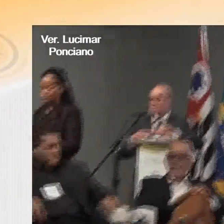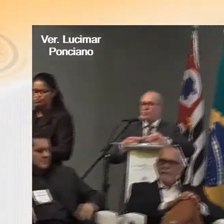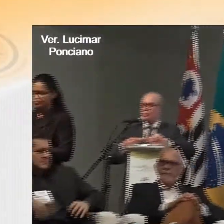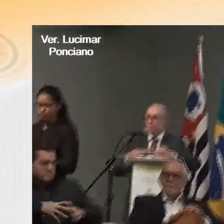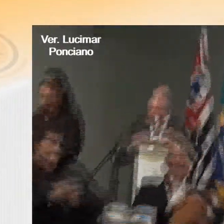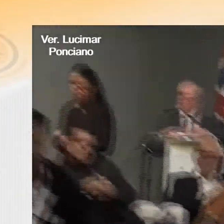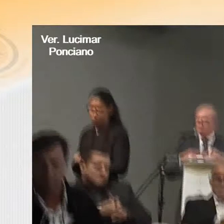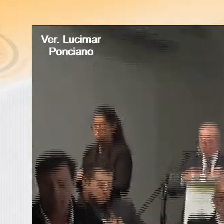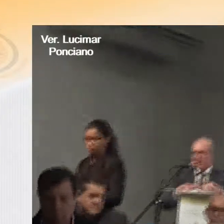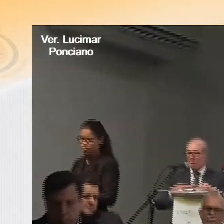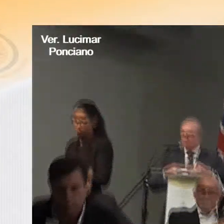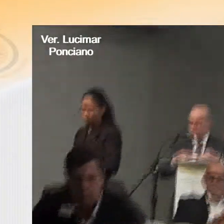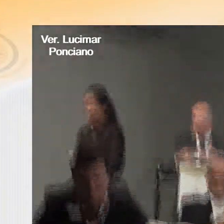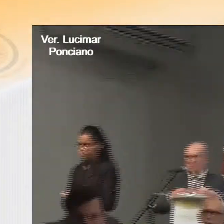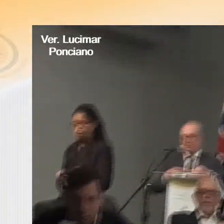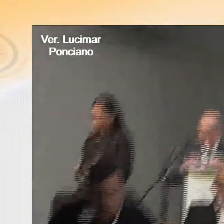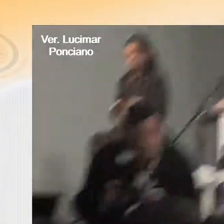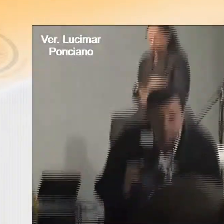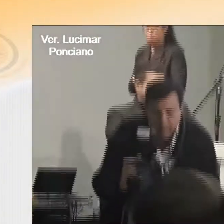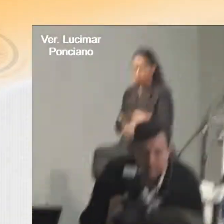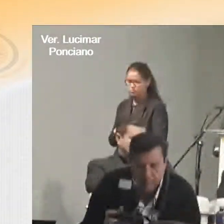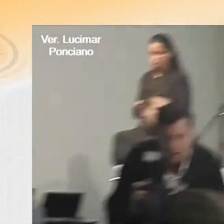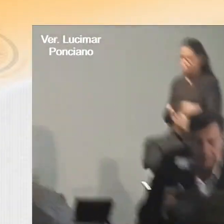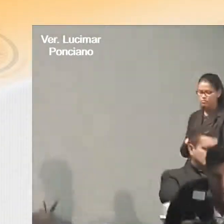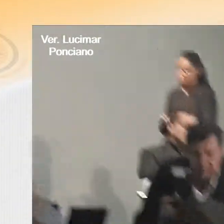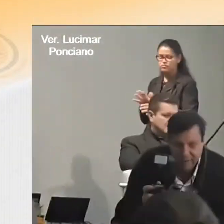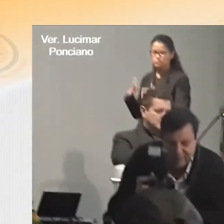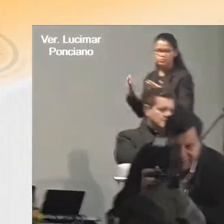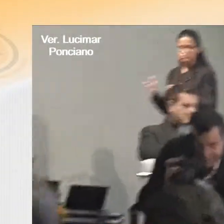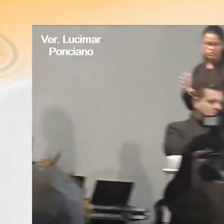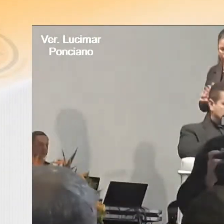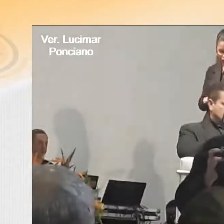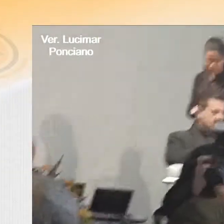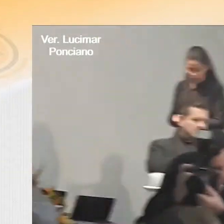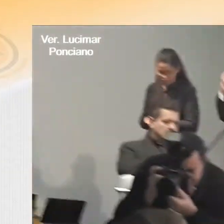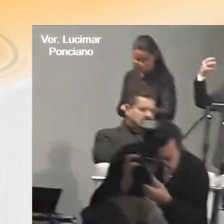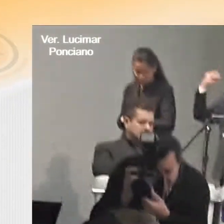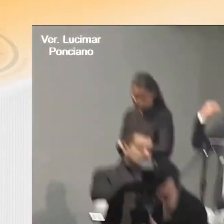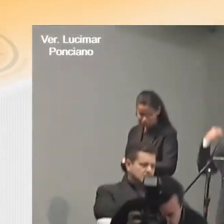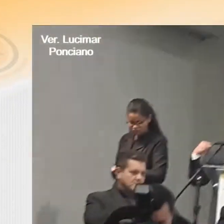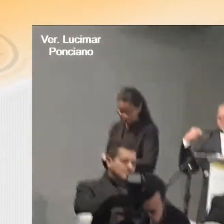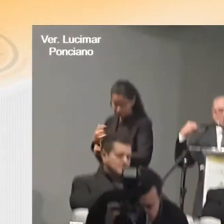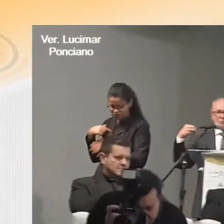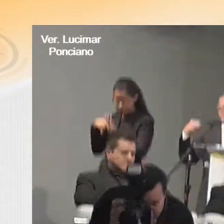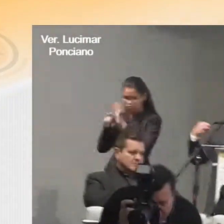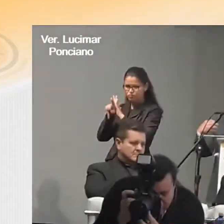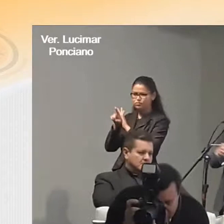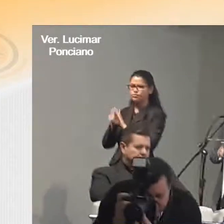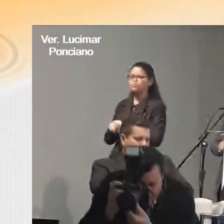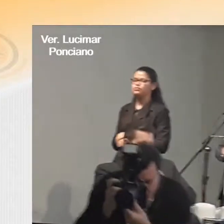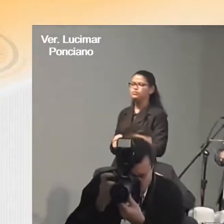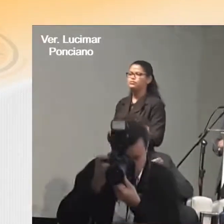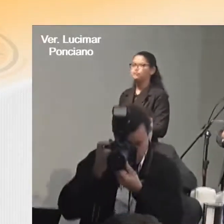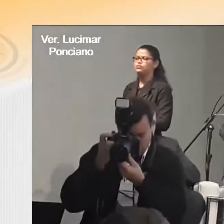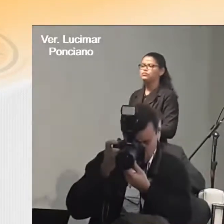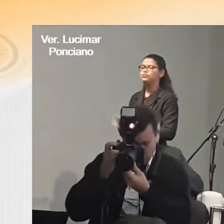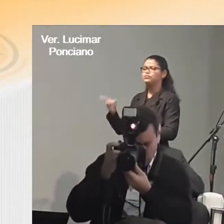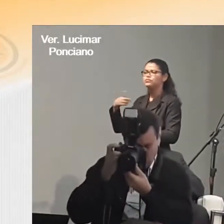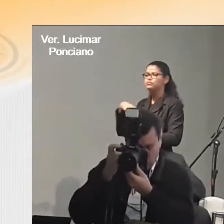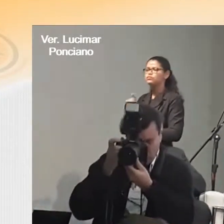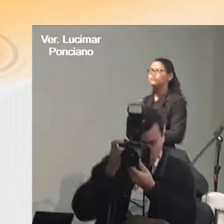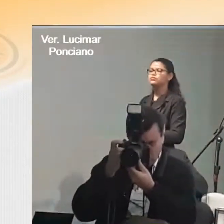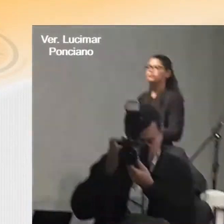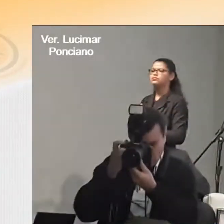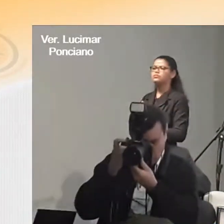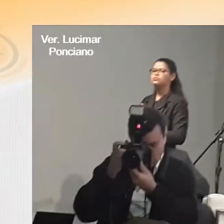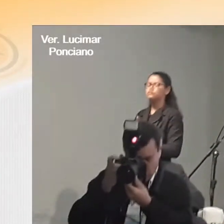jogo que a Constituição nos pôs para jogar. Certo? Então é o seguinte, aí eu pergunto, nós